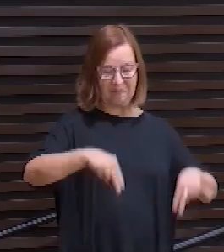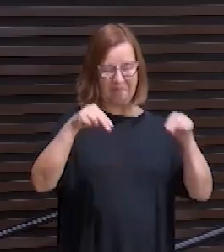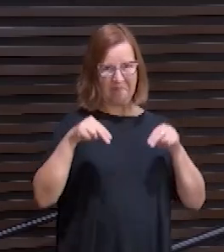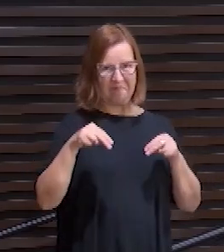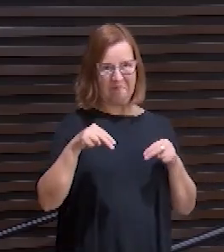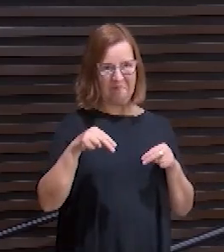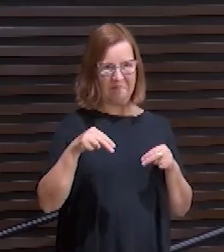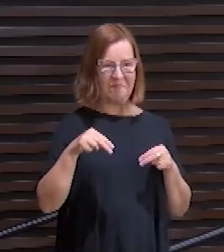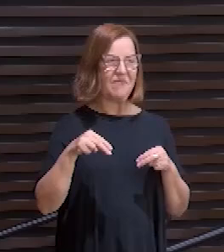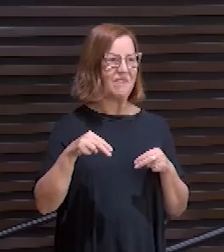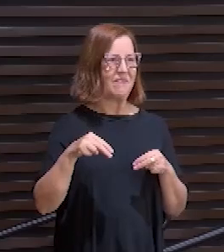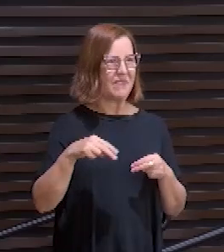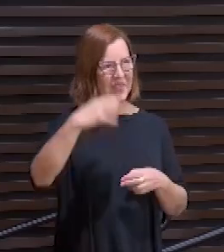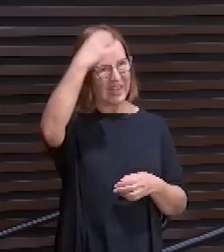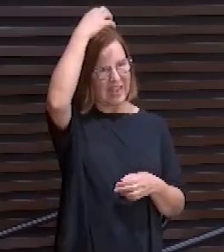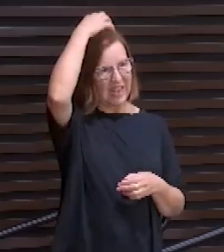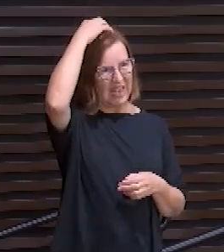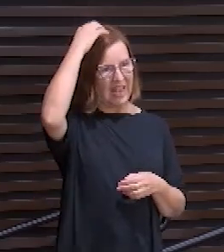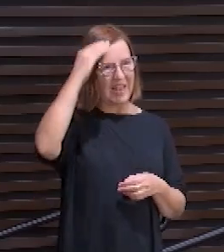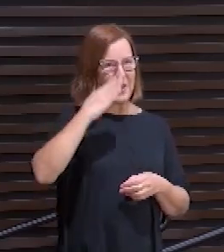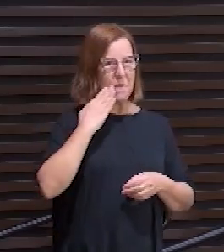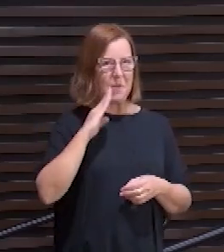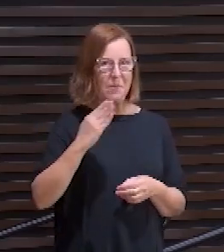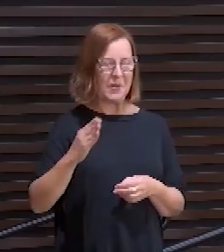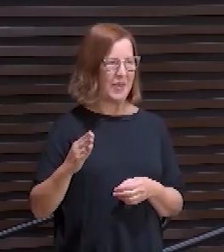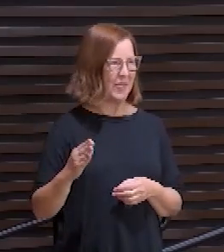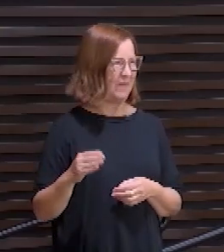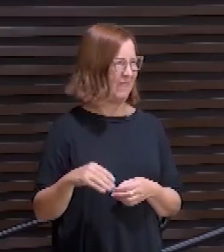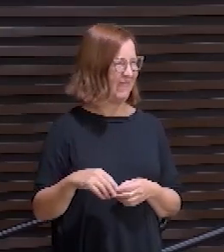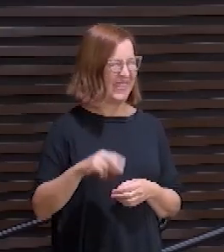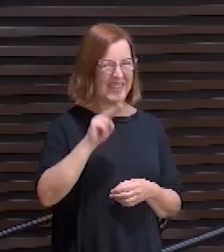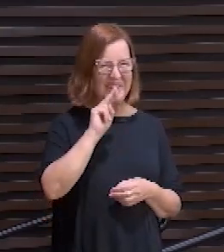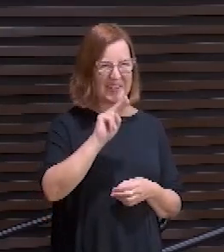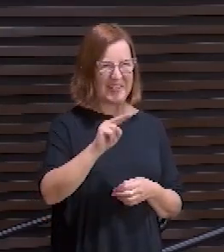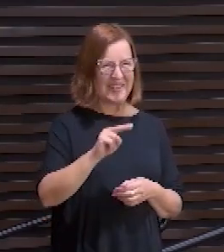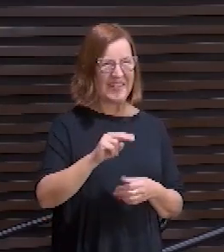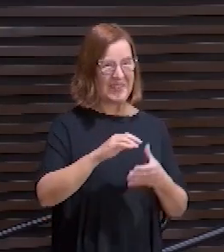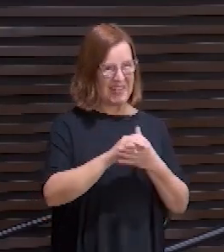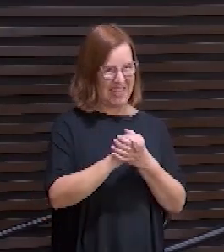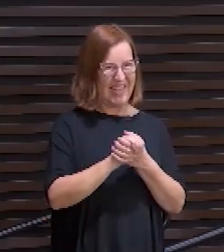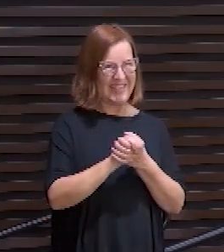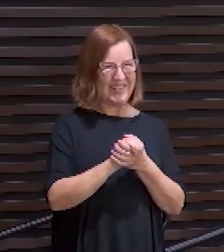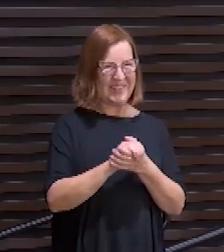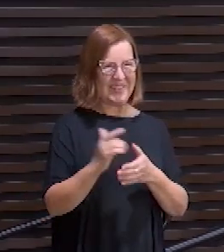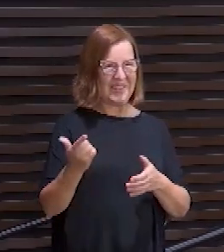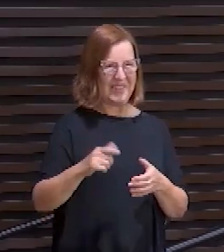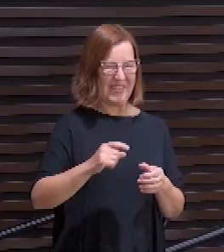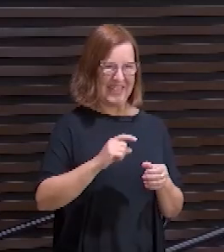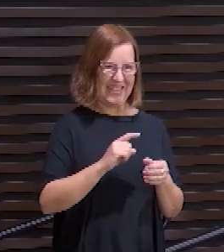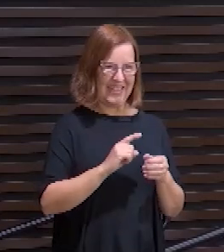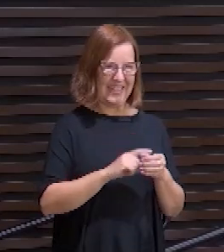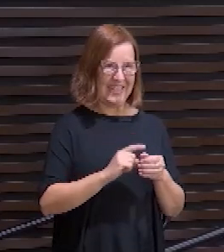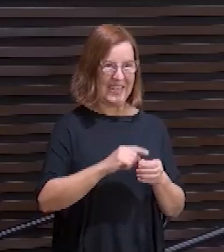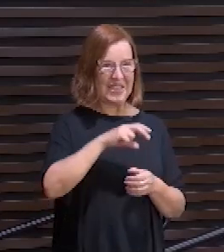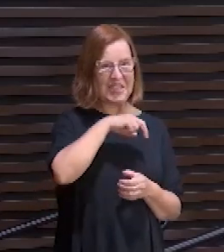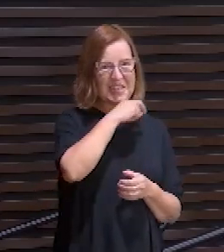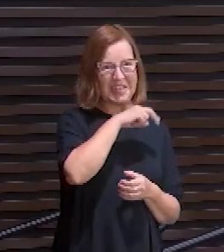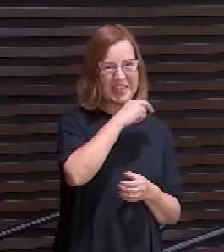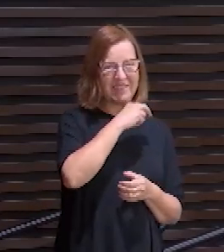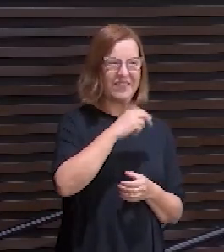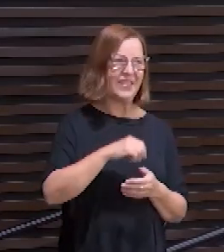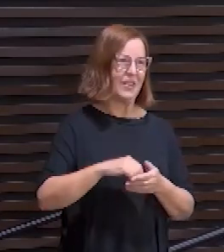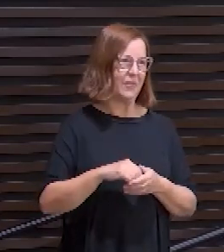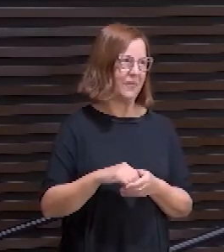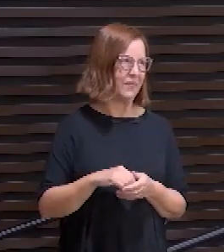Estou vendo um casal que veio de Cascavel, estive em Cascavel esses tempos atrás, chegando na Avenida Brasil, com a avenida que vai para o lago, tem